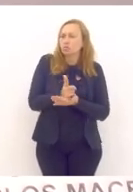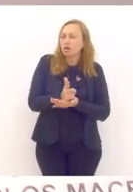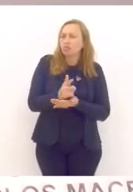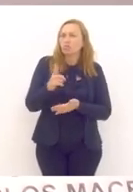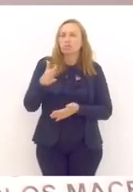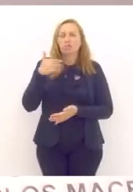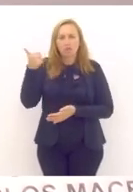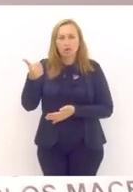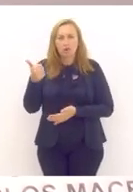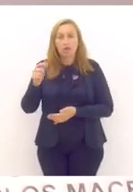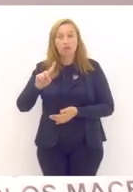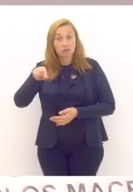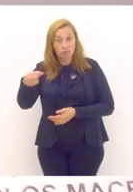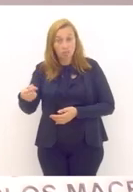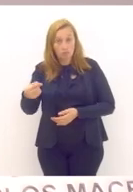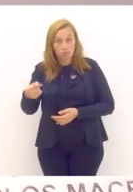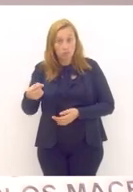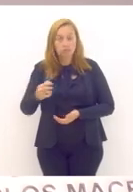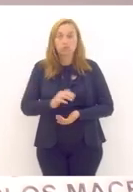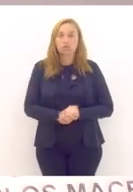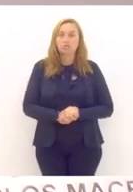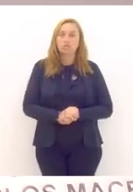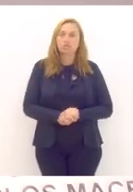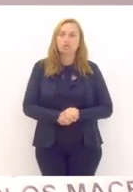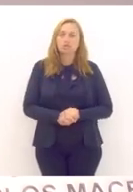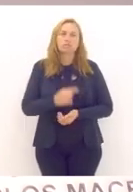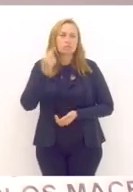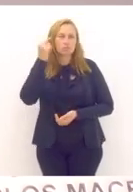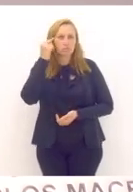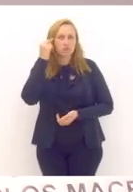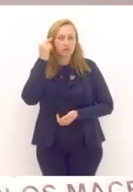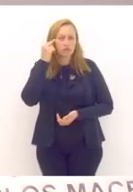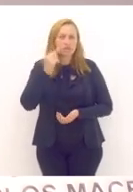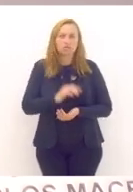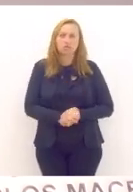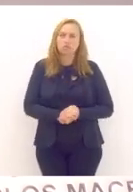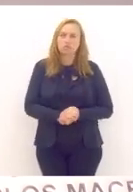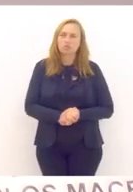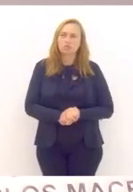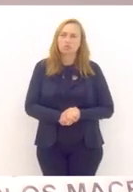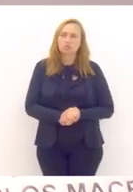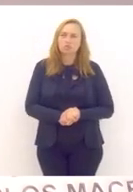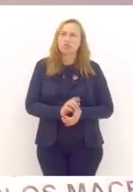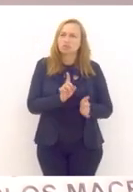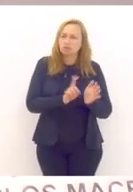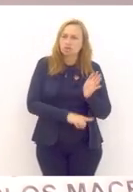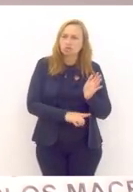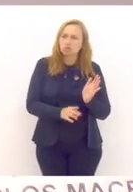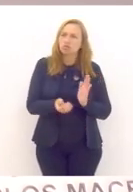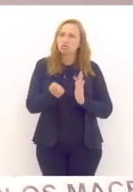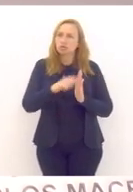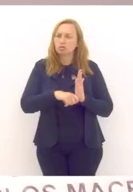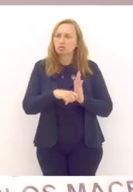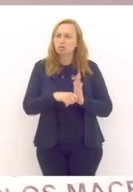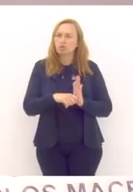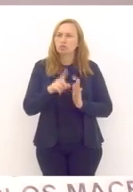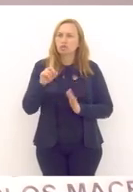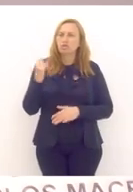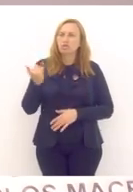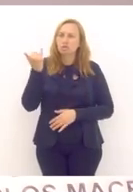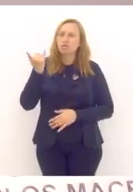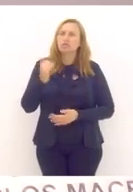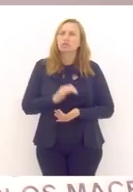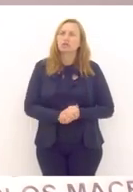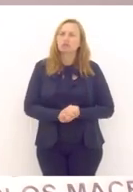melhorar e depois, então, partir para o pensamento dessa diminuição dos tributos que são necessárias